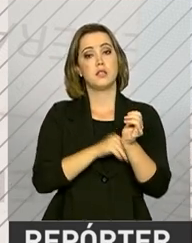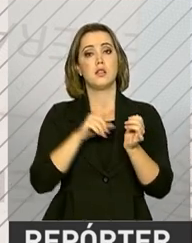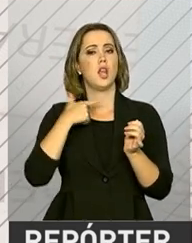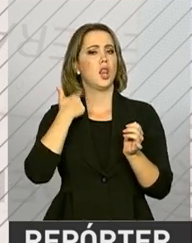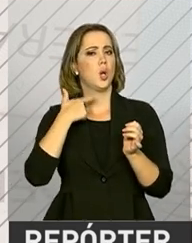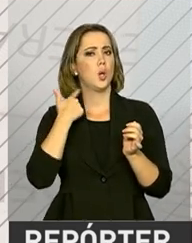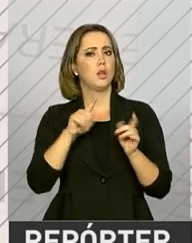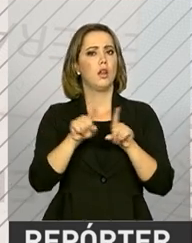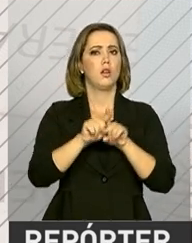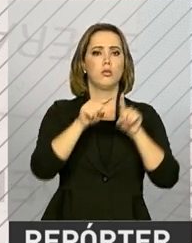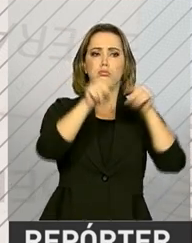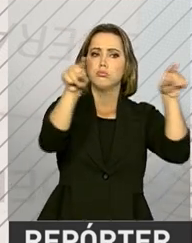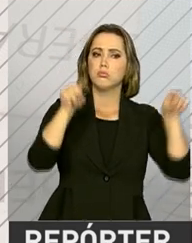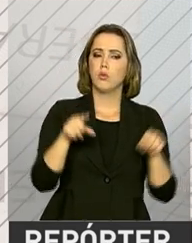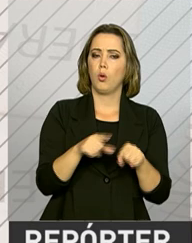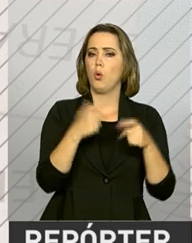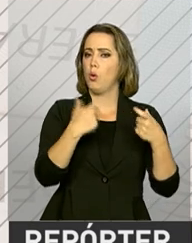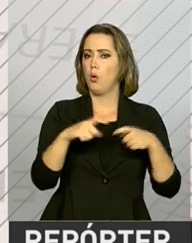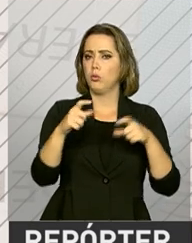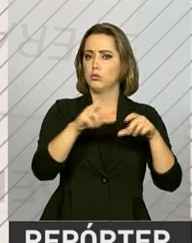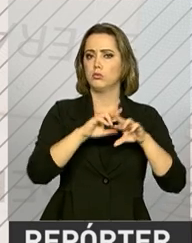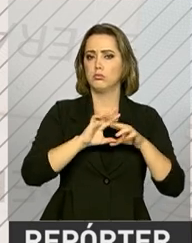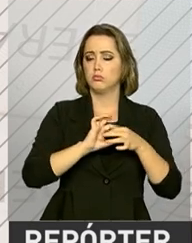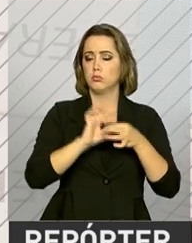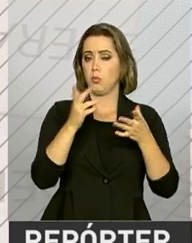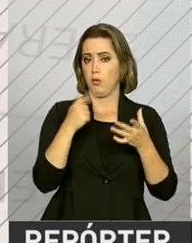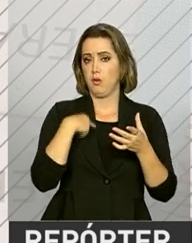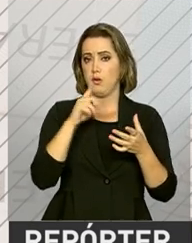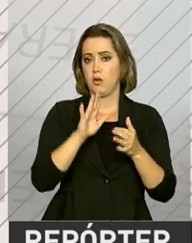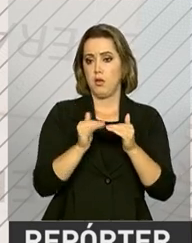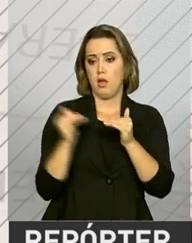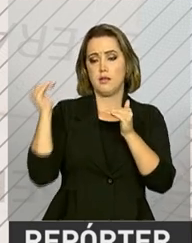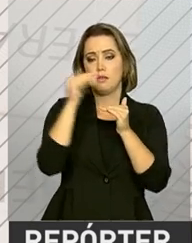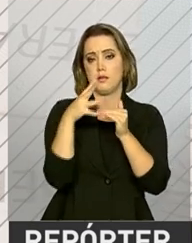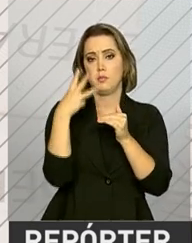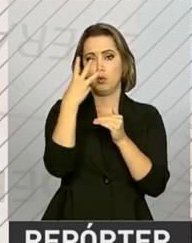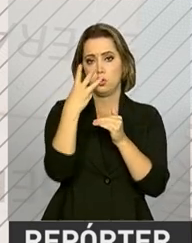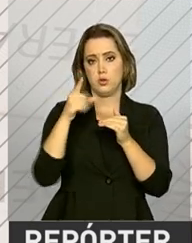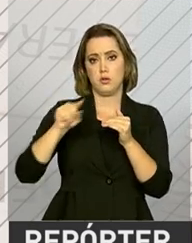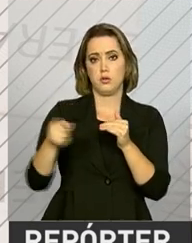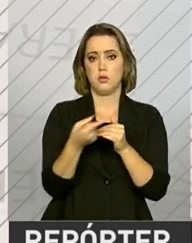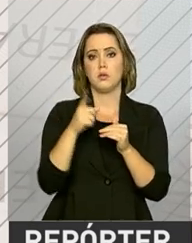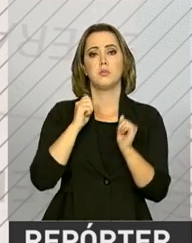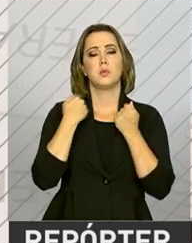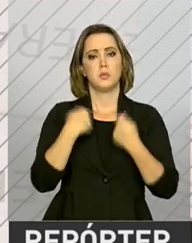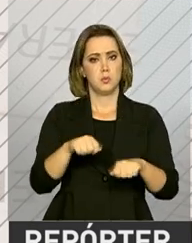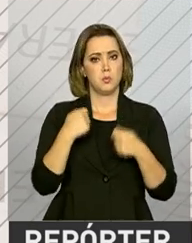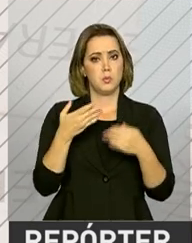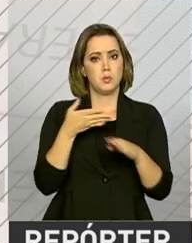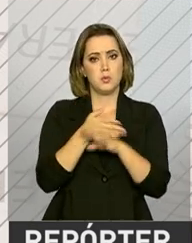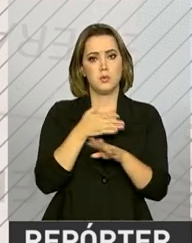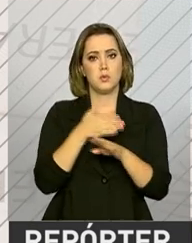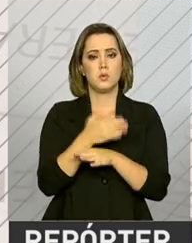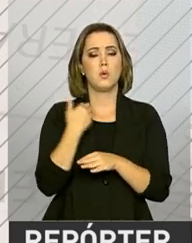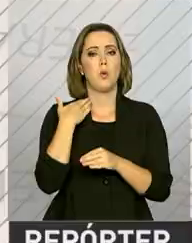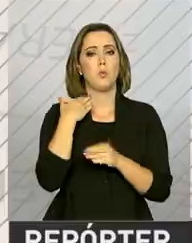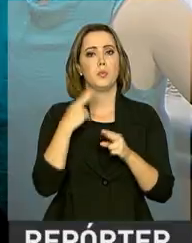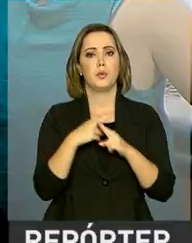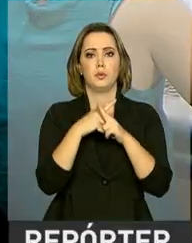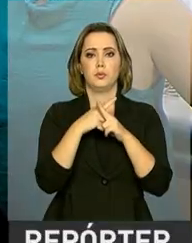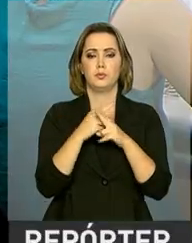lotéricas e correspondentes caixa acima de 3 mil reais os saques devem ser feitos nas agências do